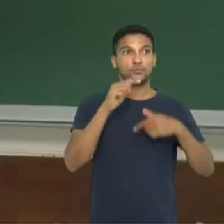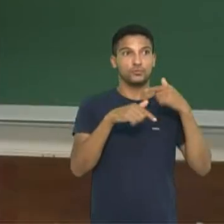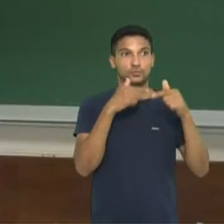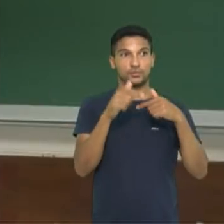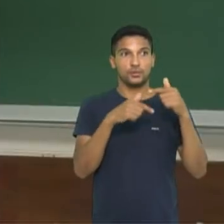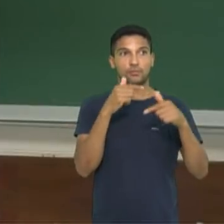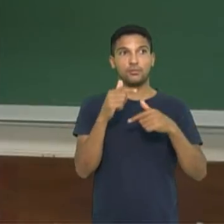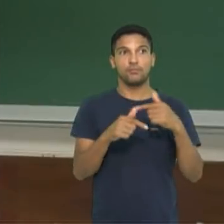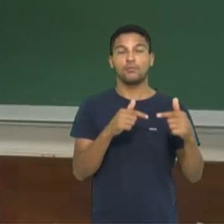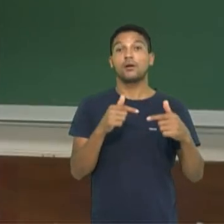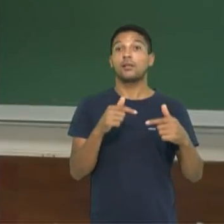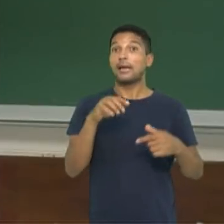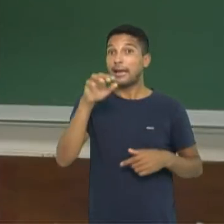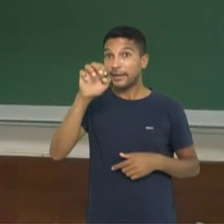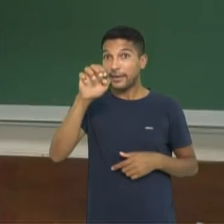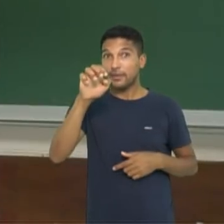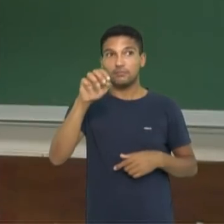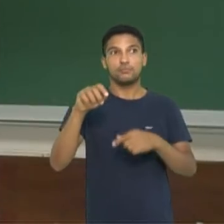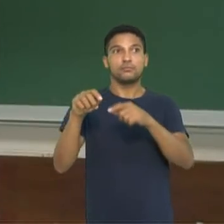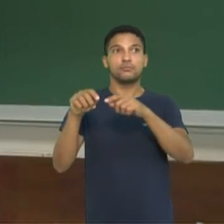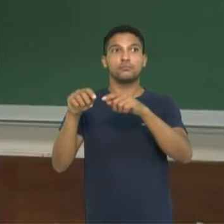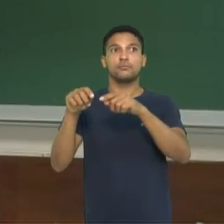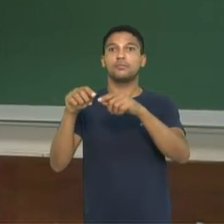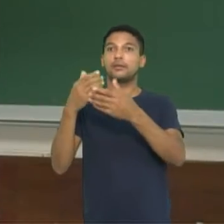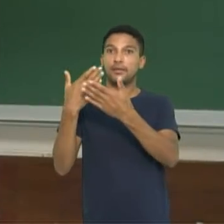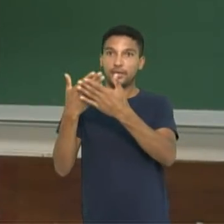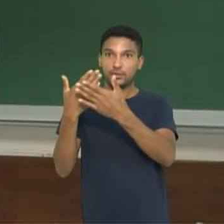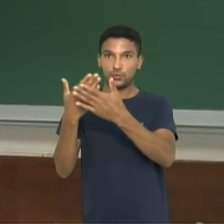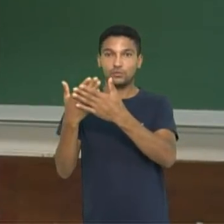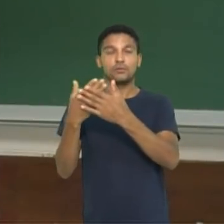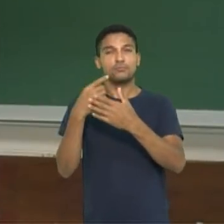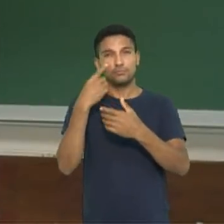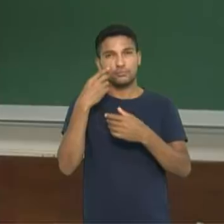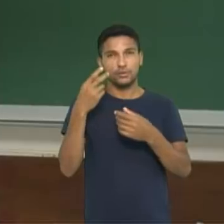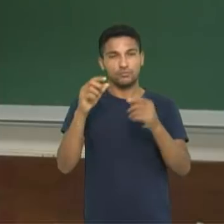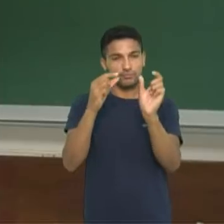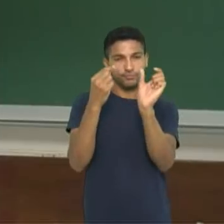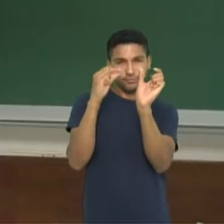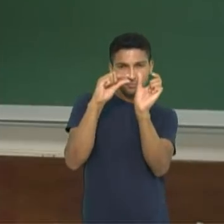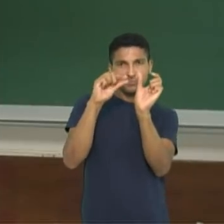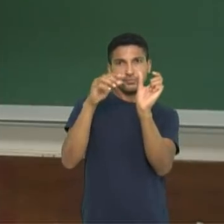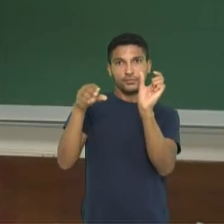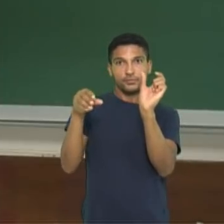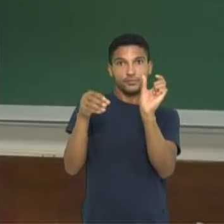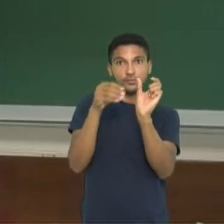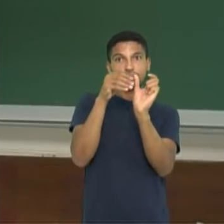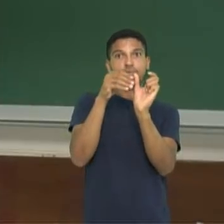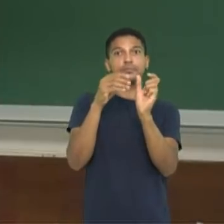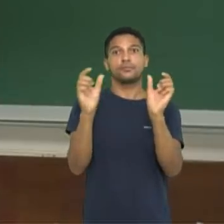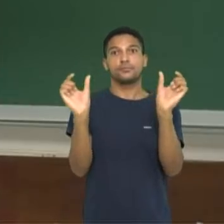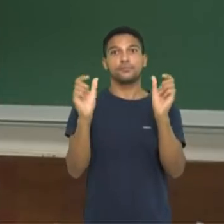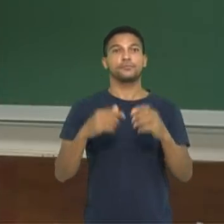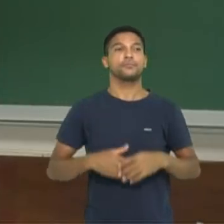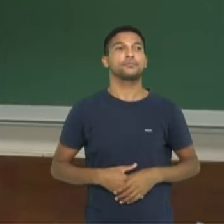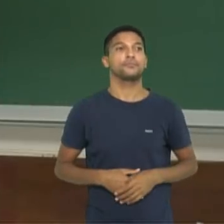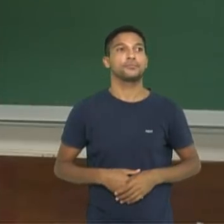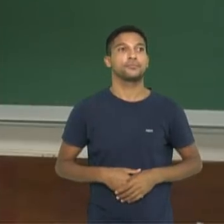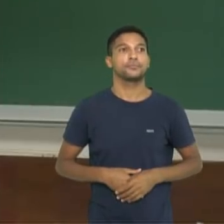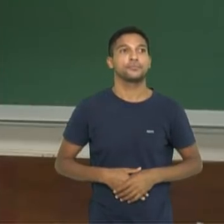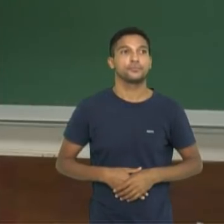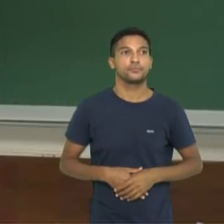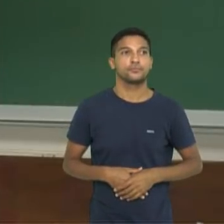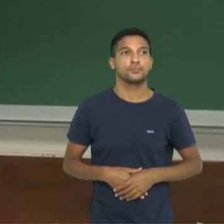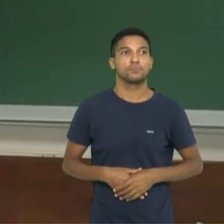só isso, mas também aquilo. Né? Então, parabéns para quem conseguiu fazer algo parecido. Né? Se vocês fizeram utilizando